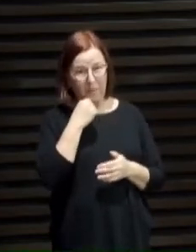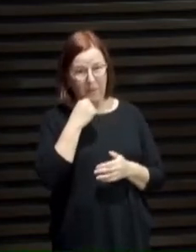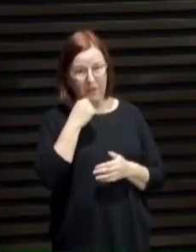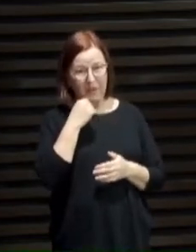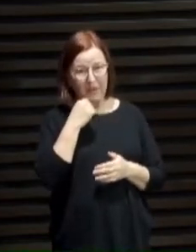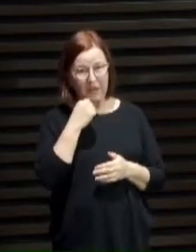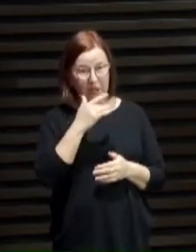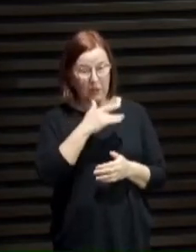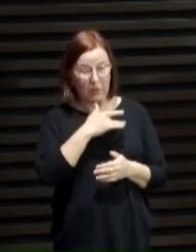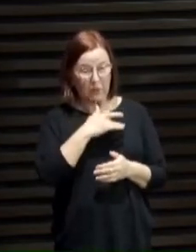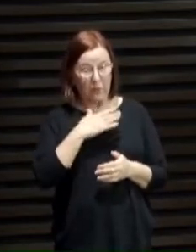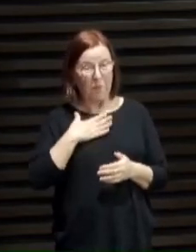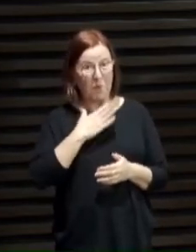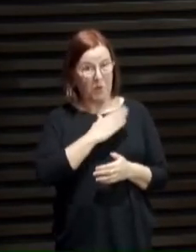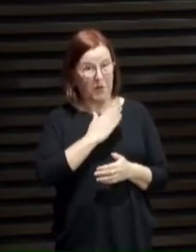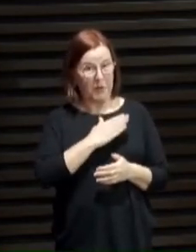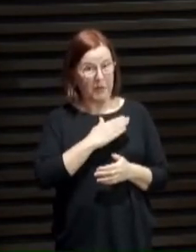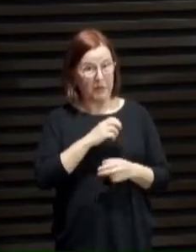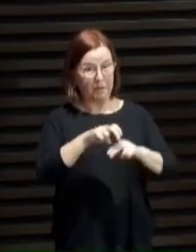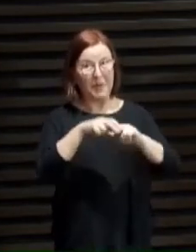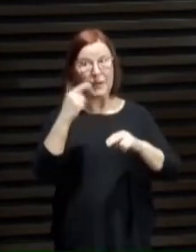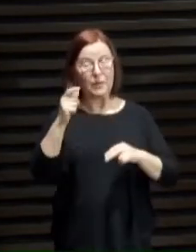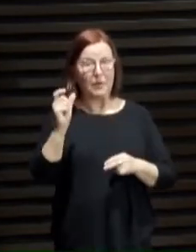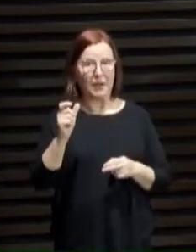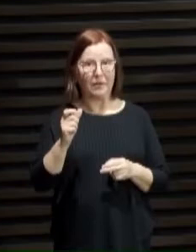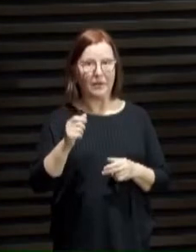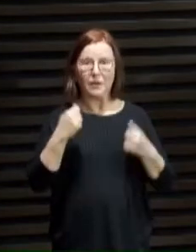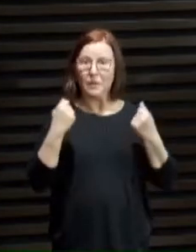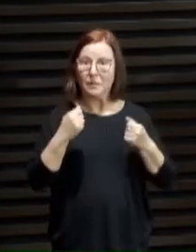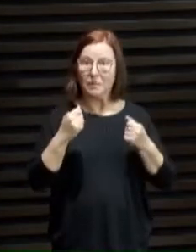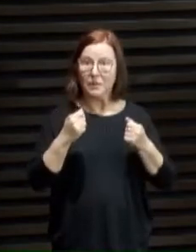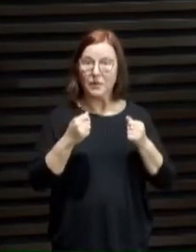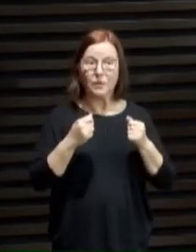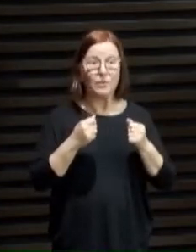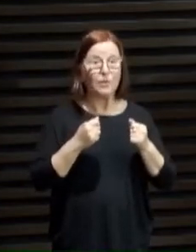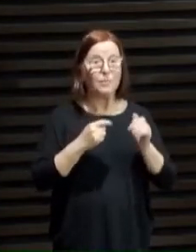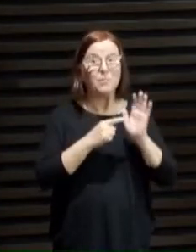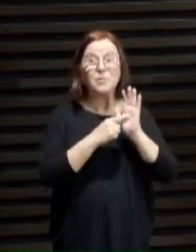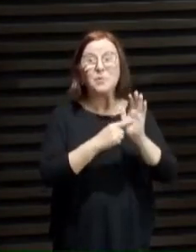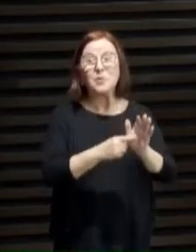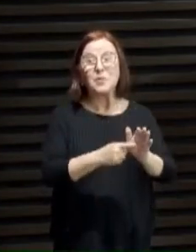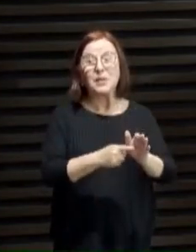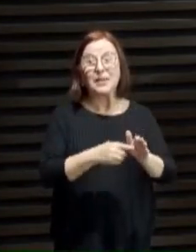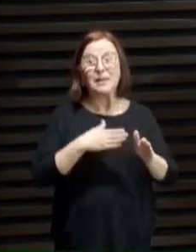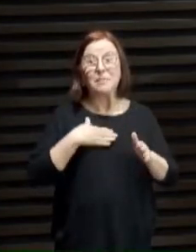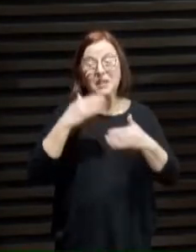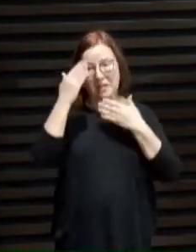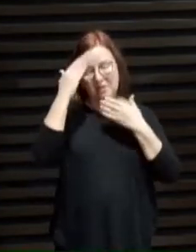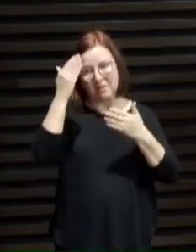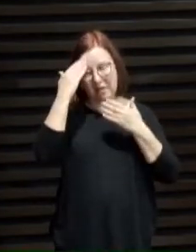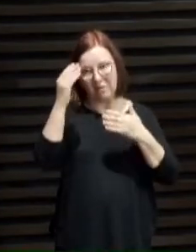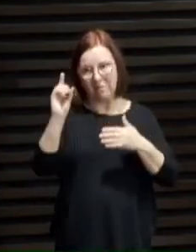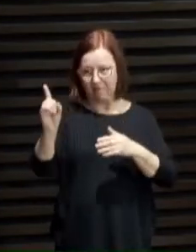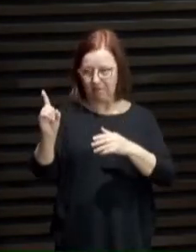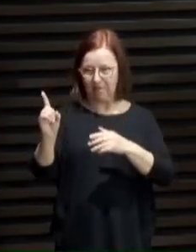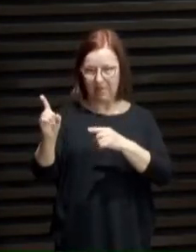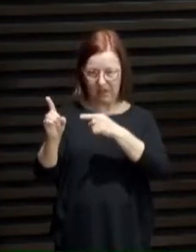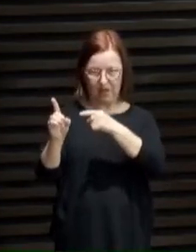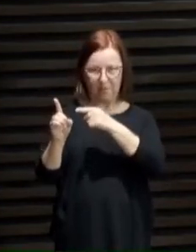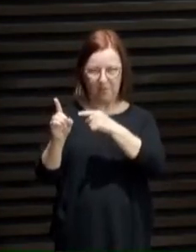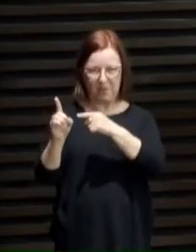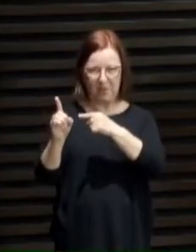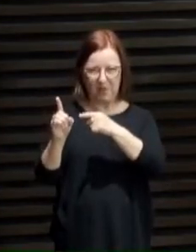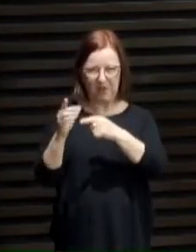palavra. Eu preciso expressar minha gratidão. E essa mulher não era uma qualquer mulher, ela era uma meretriz. E